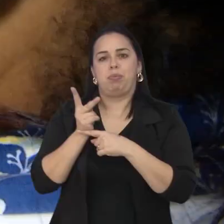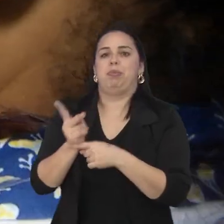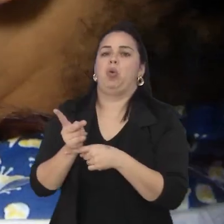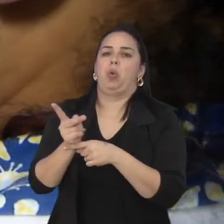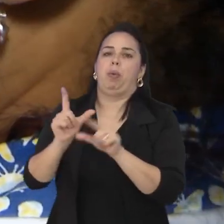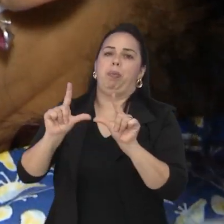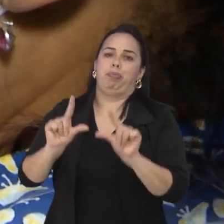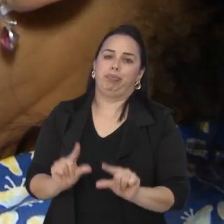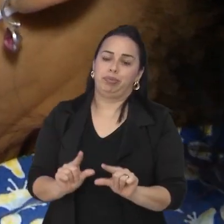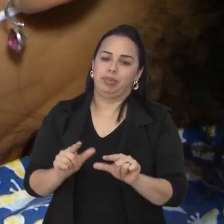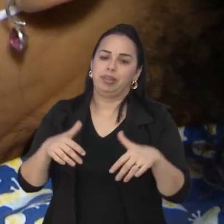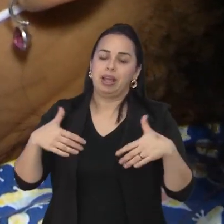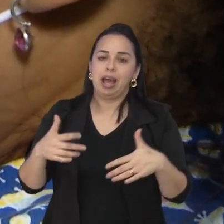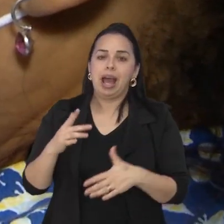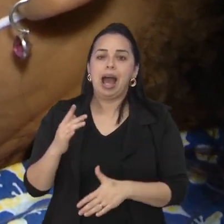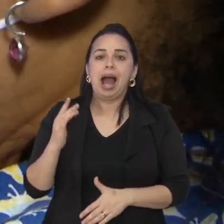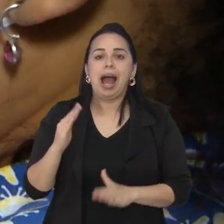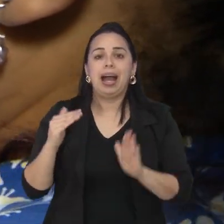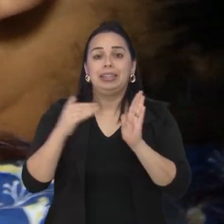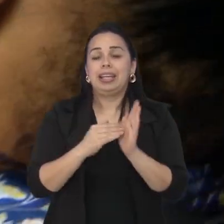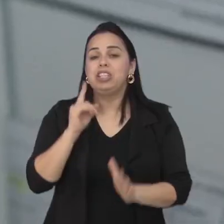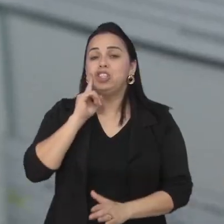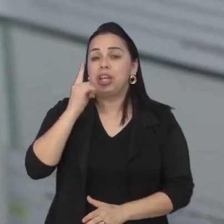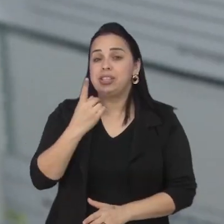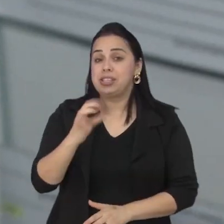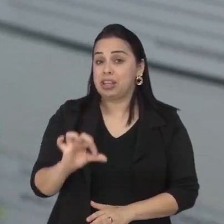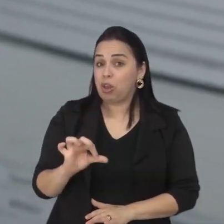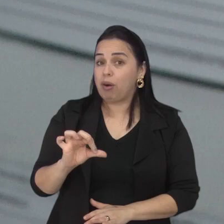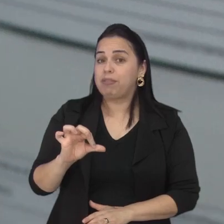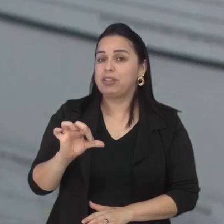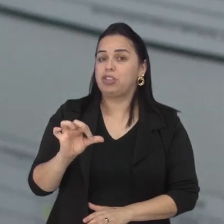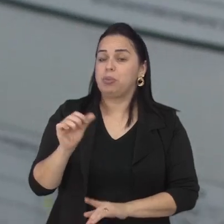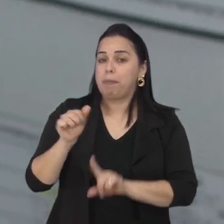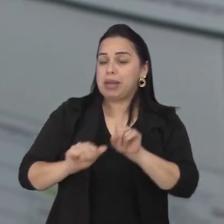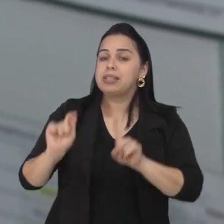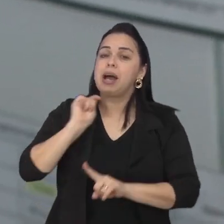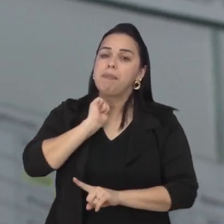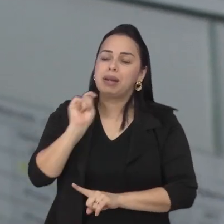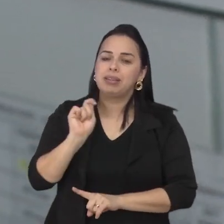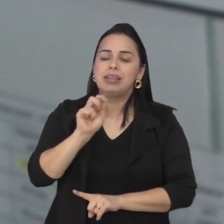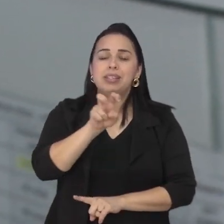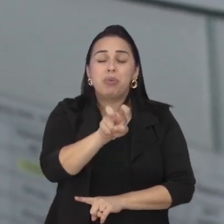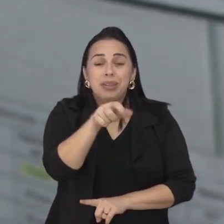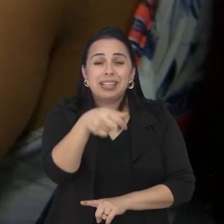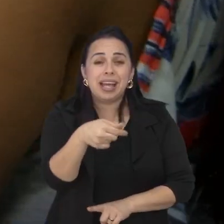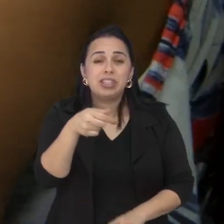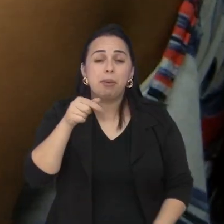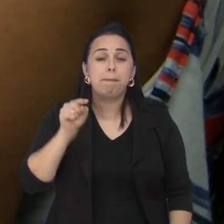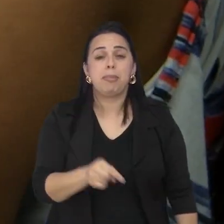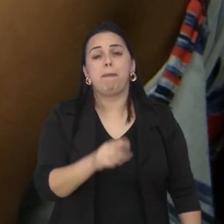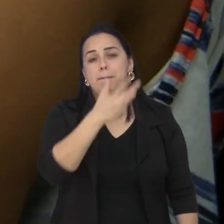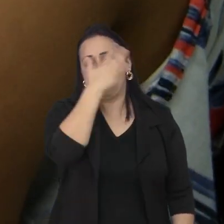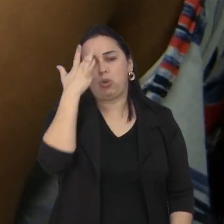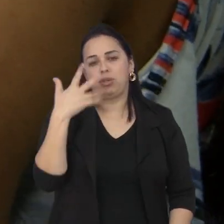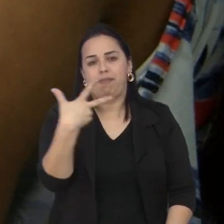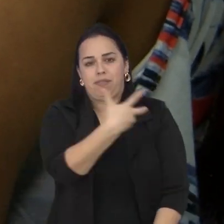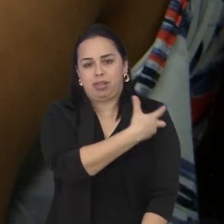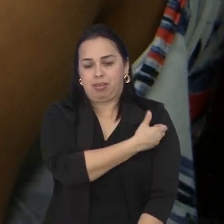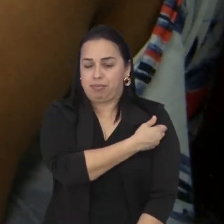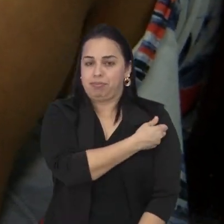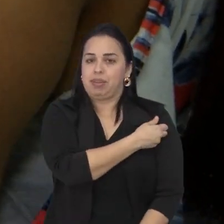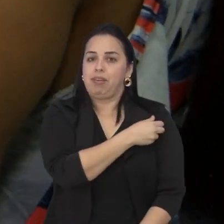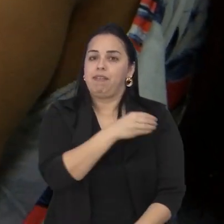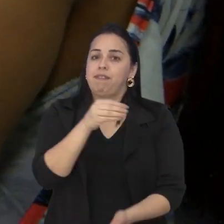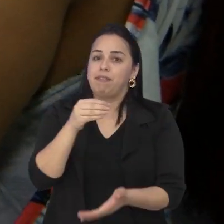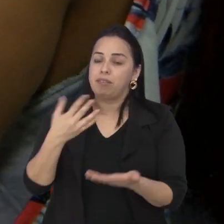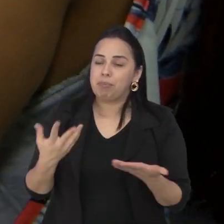vacina, infelizmente a procura ainda é baixa. Até o dia 19 de abril, pouco mais de 57 mil pessoas